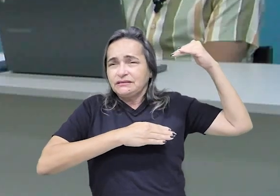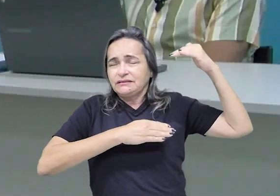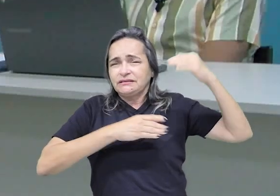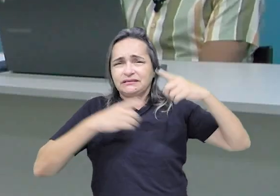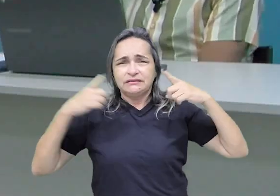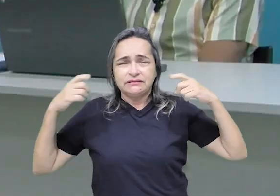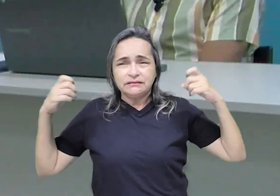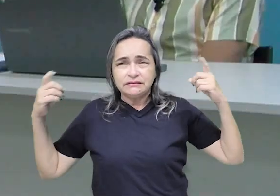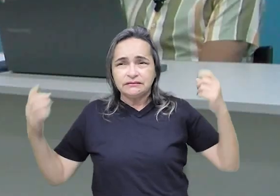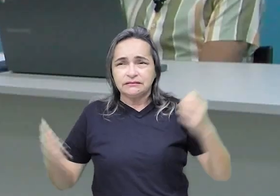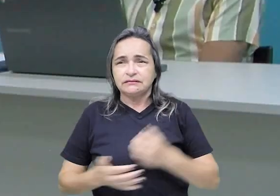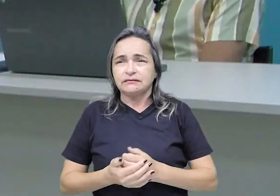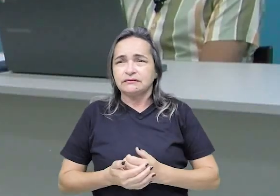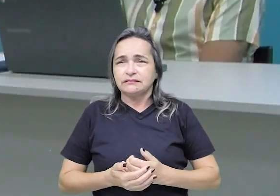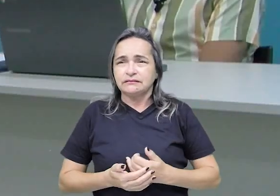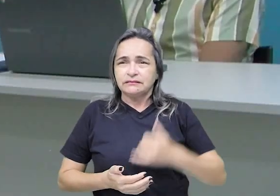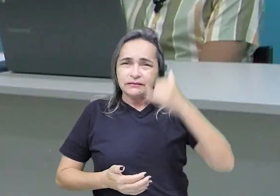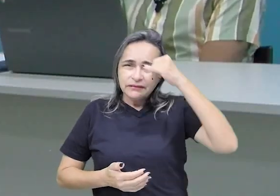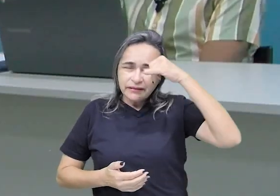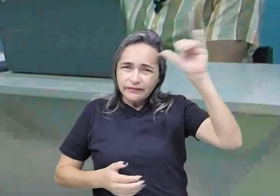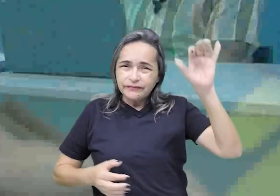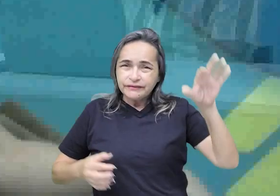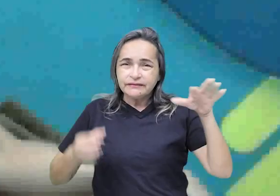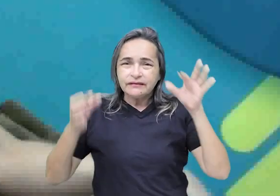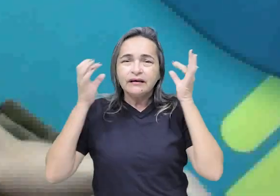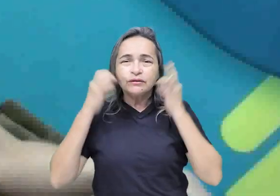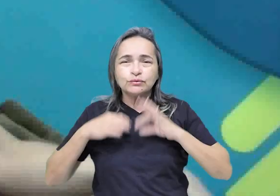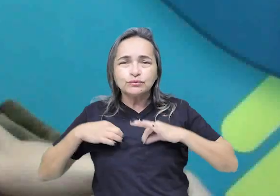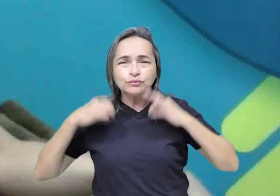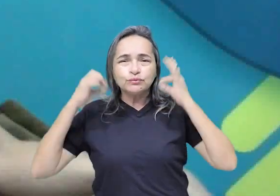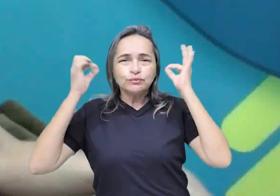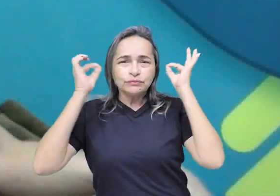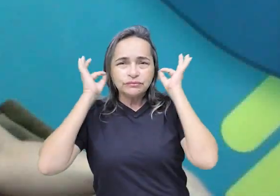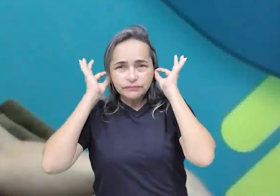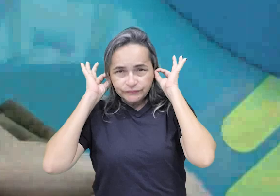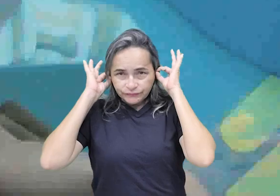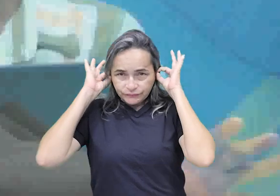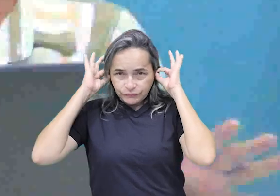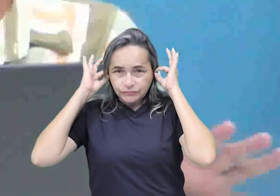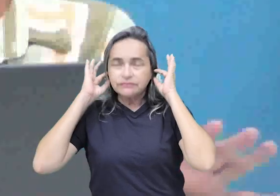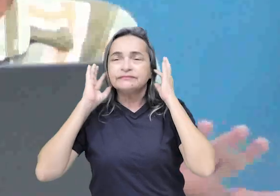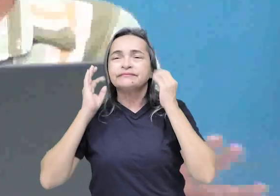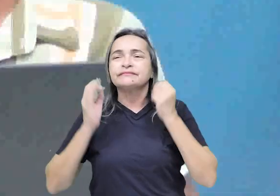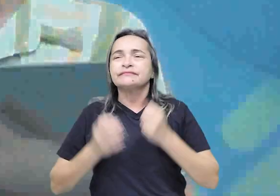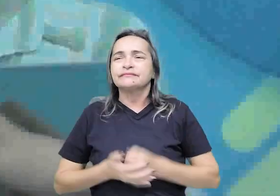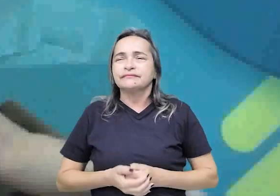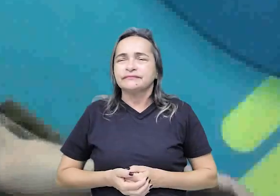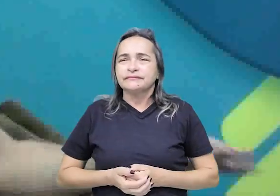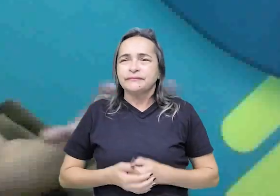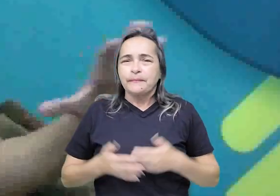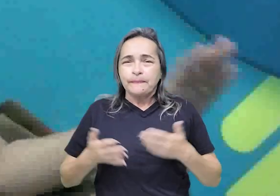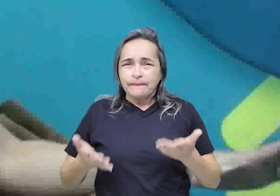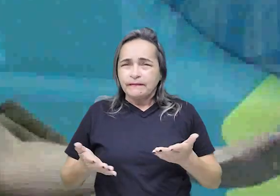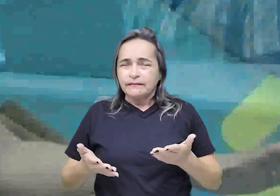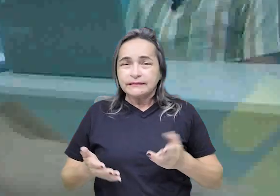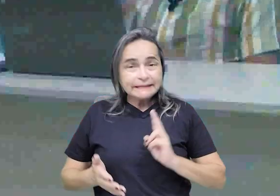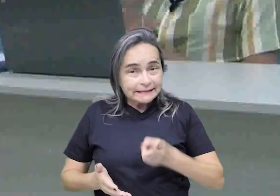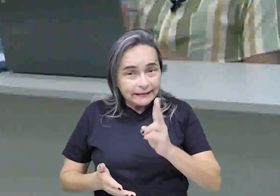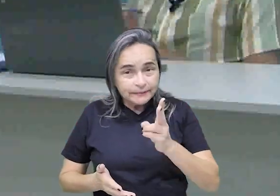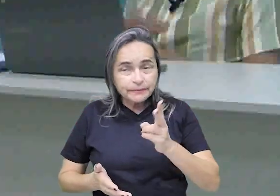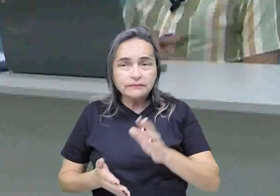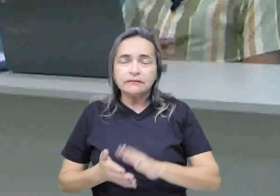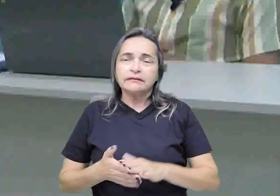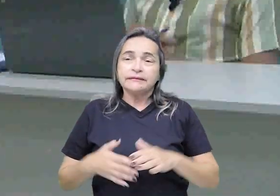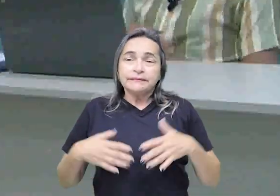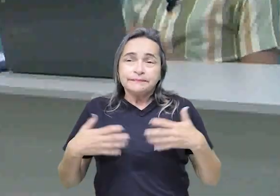tá certo? Evitar os fones de ouvido. Sob todas as circunstâncias, Aí o que é que acontece? o uso Eu do não fone, posso ele é usar o nocivo?